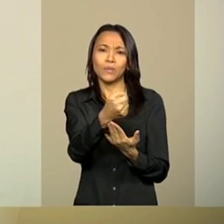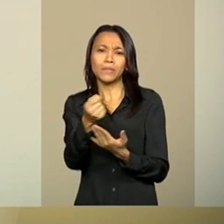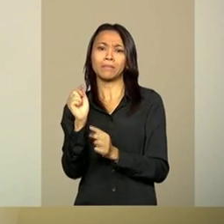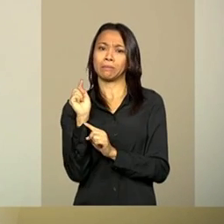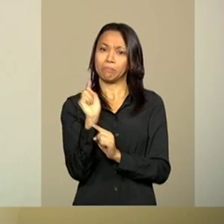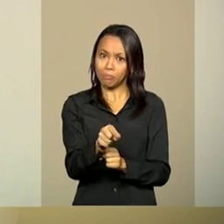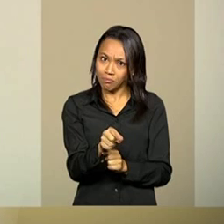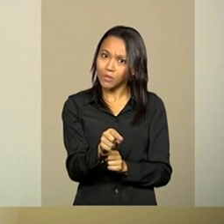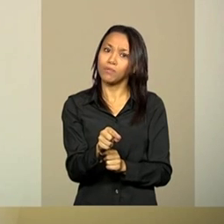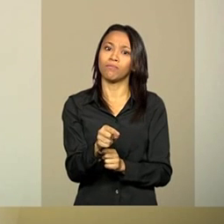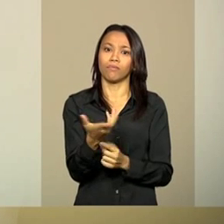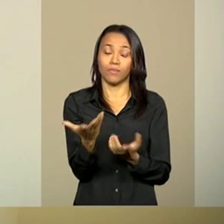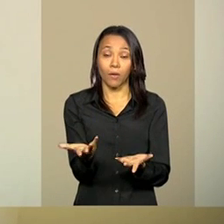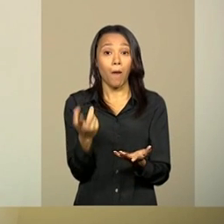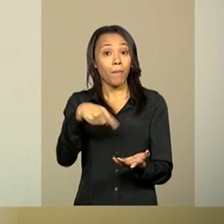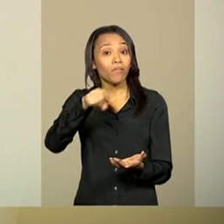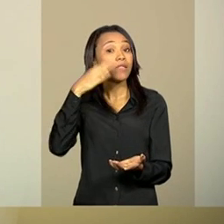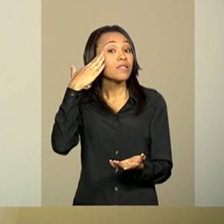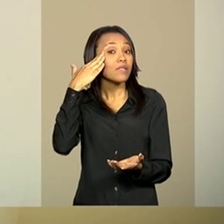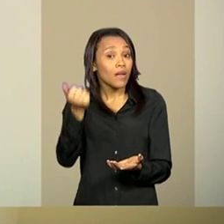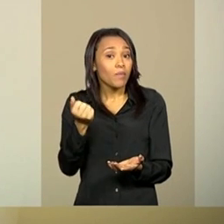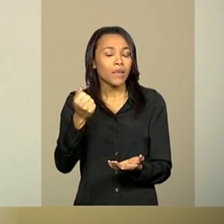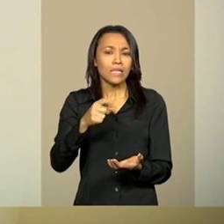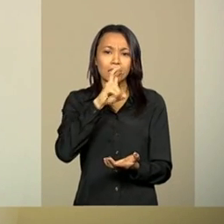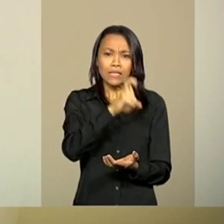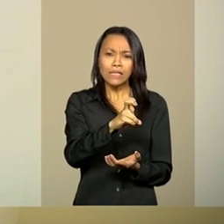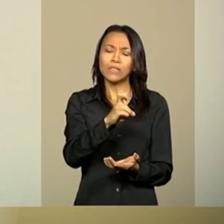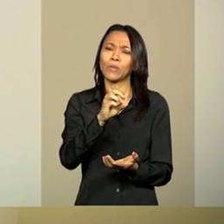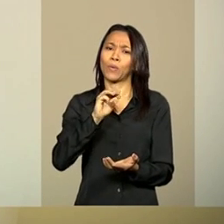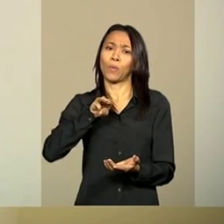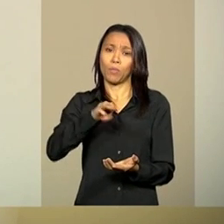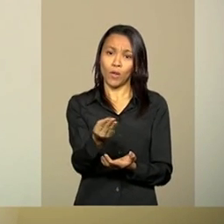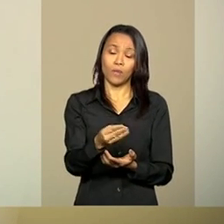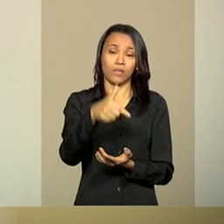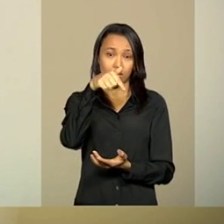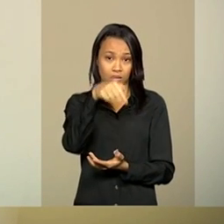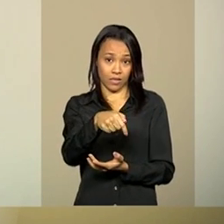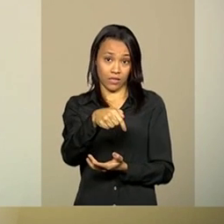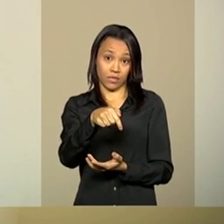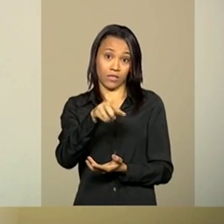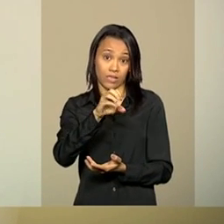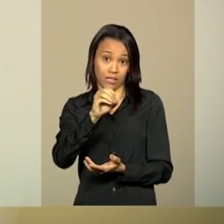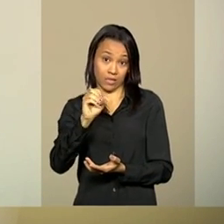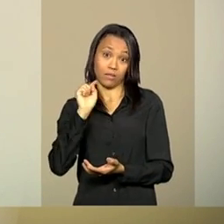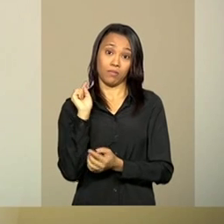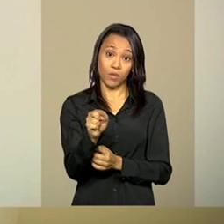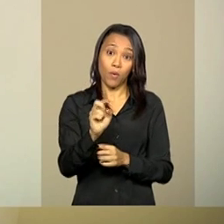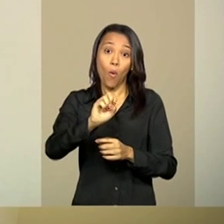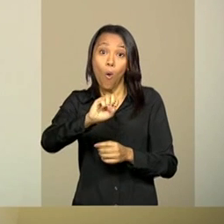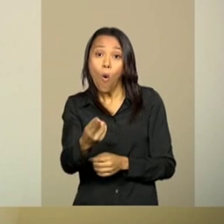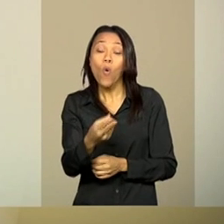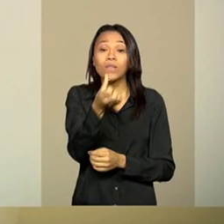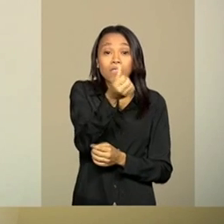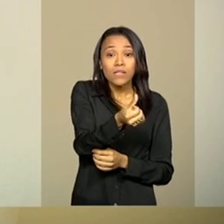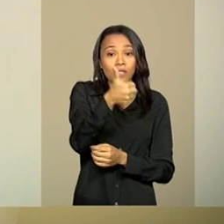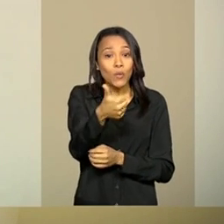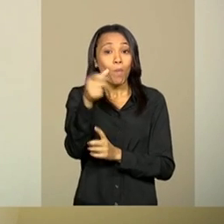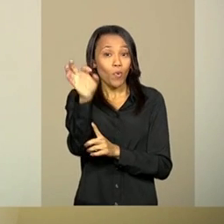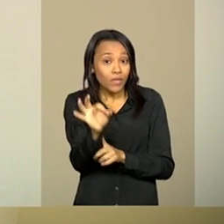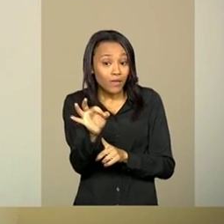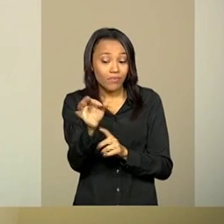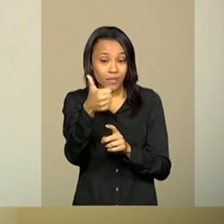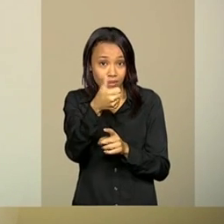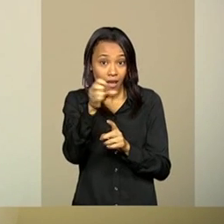operações e aí pra você ter uma idéia 5 milhões e 700 mil ou seja 61 por cento foram